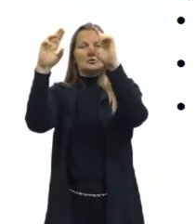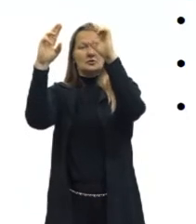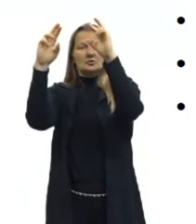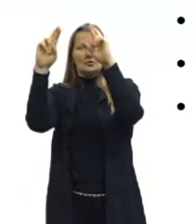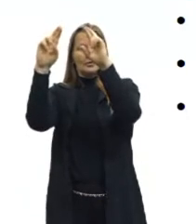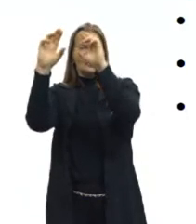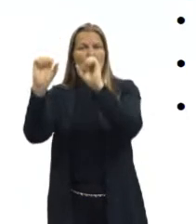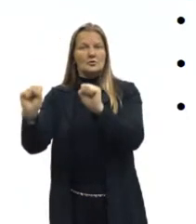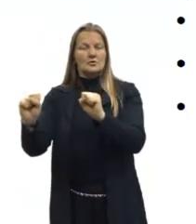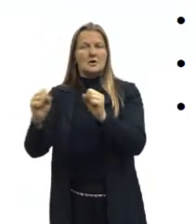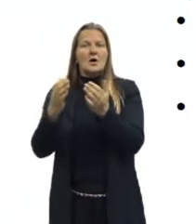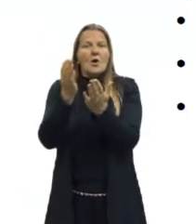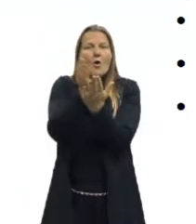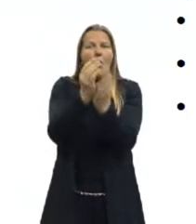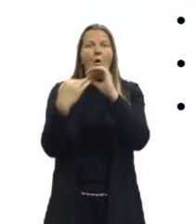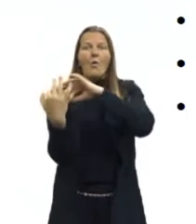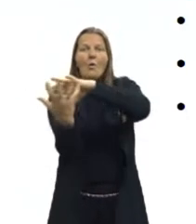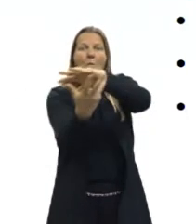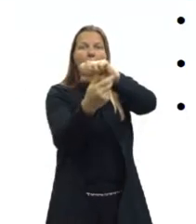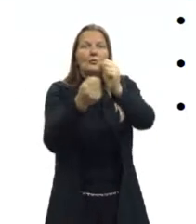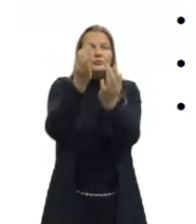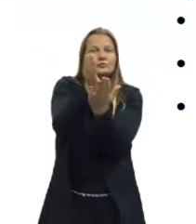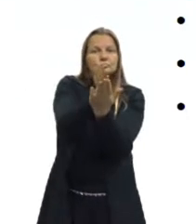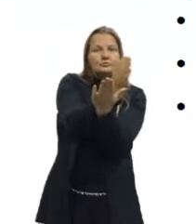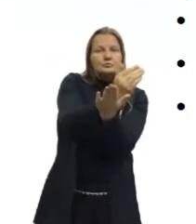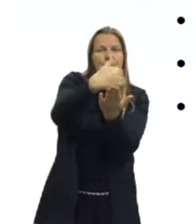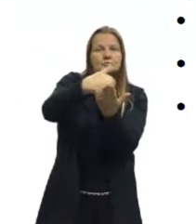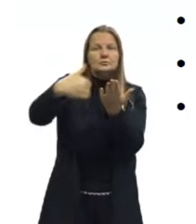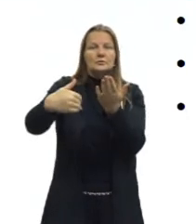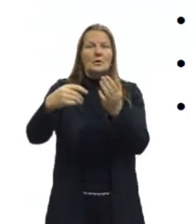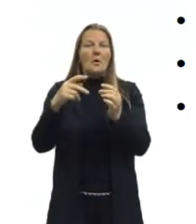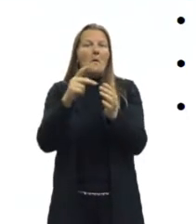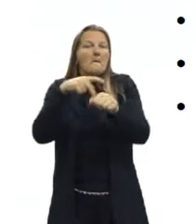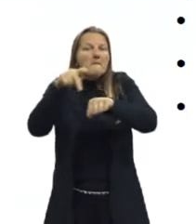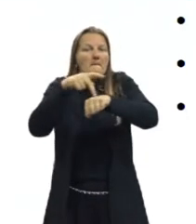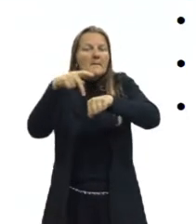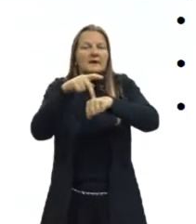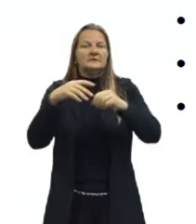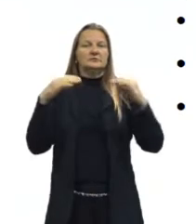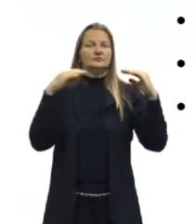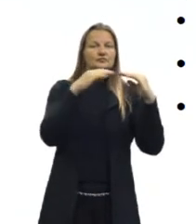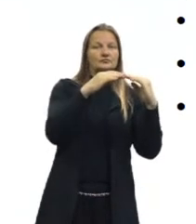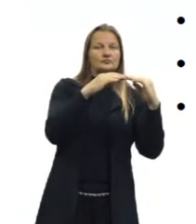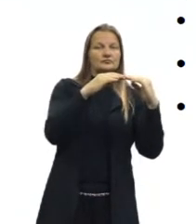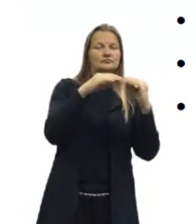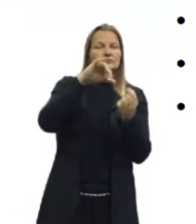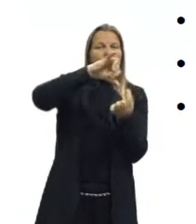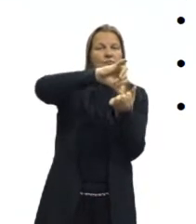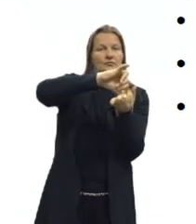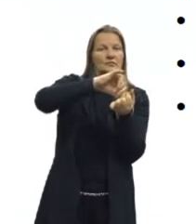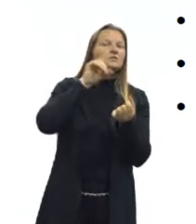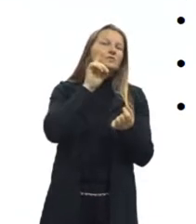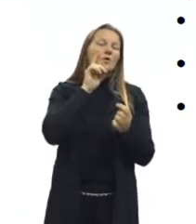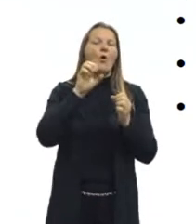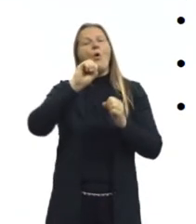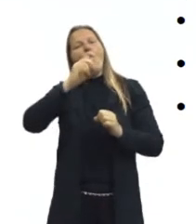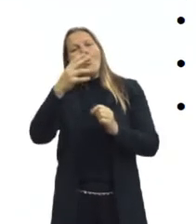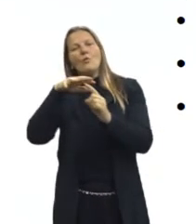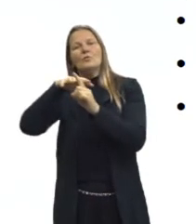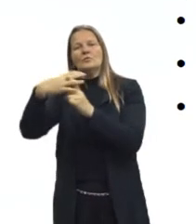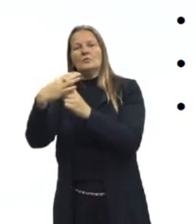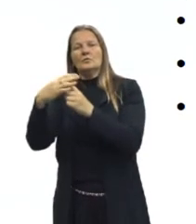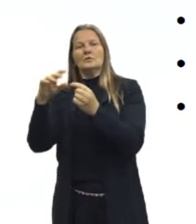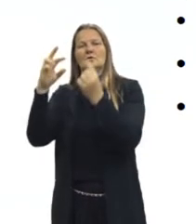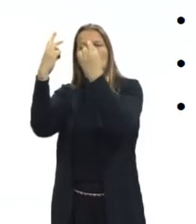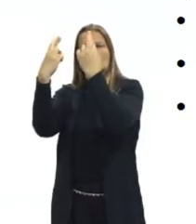teve que se dividir e os países se alinhavam ou com o capitalismo nos Estados Unidos ou com o socialismo